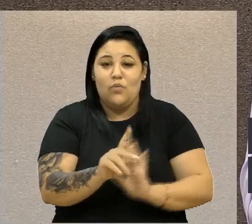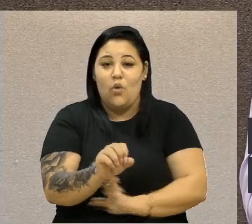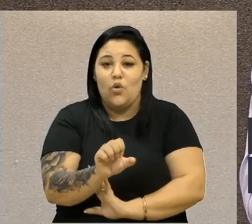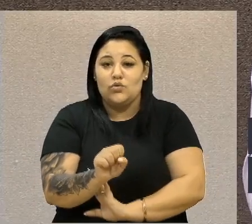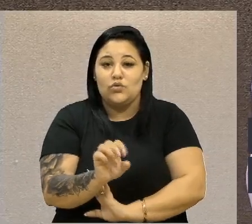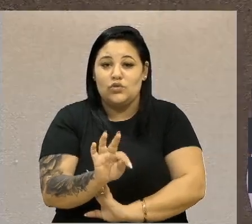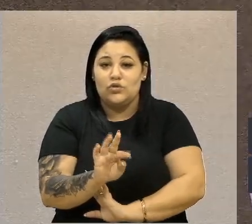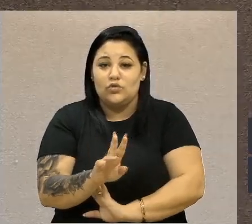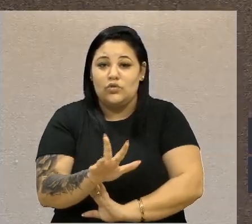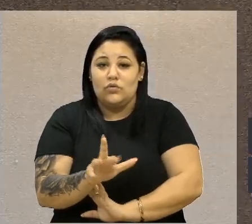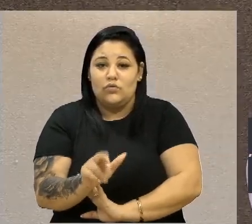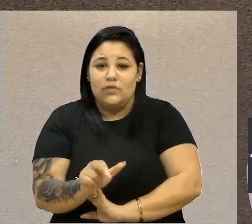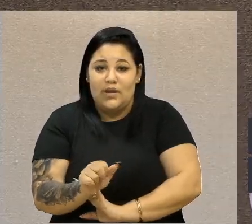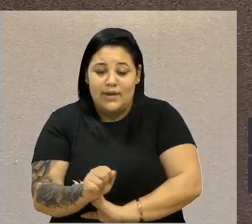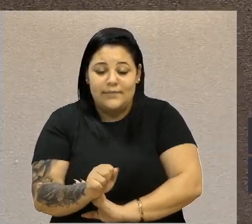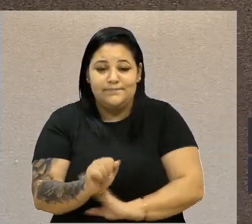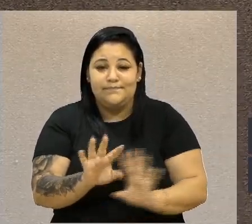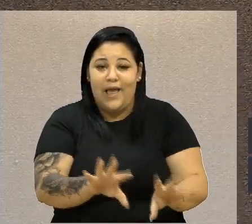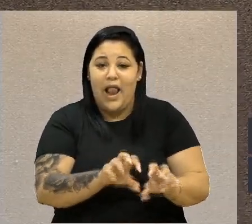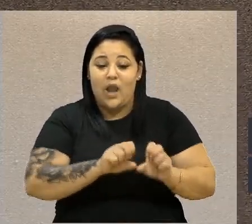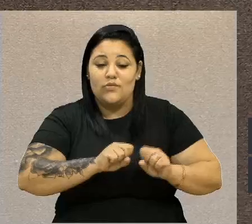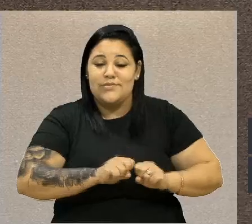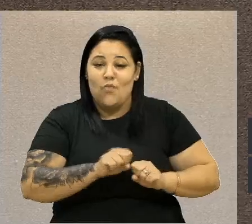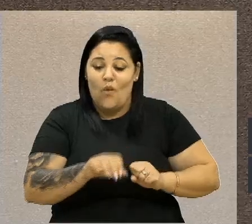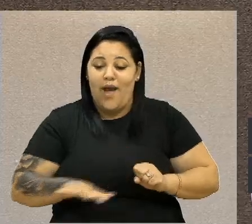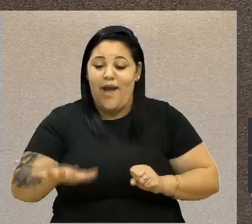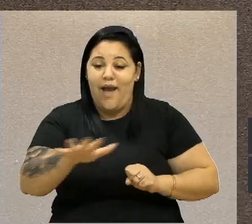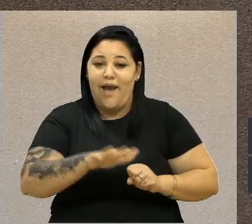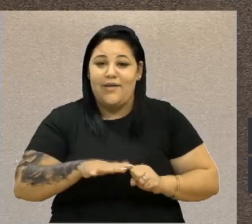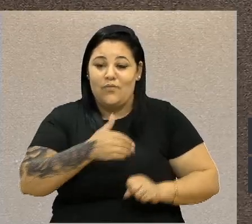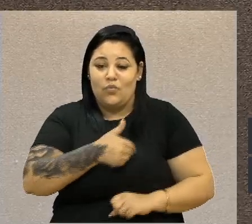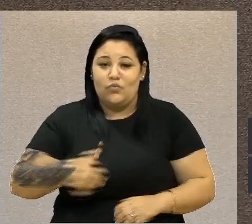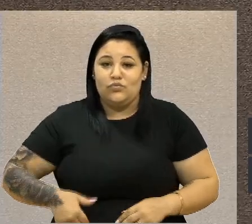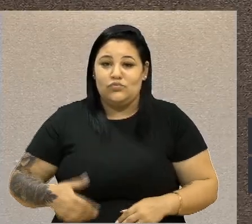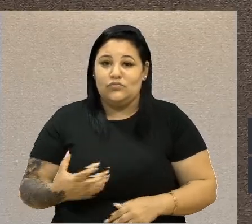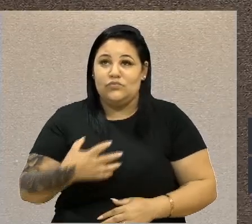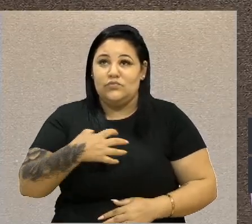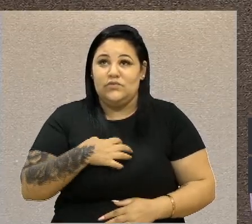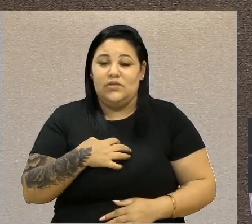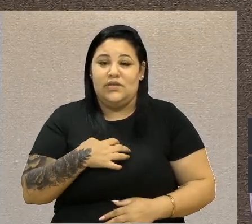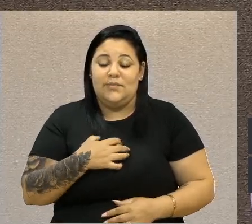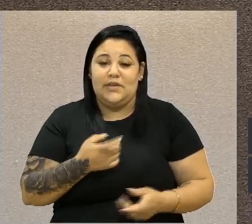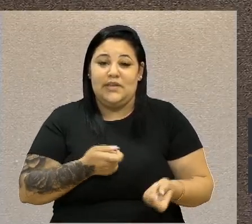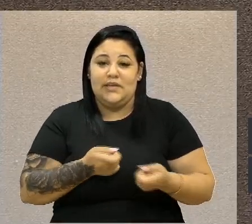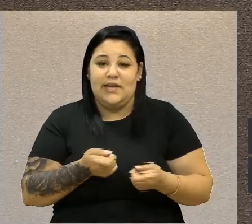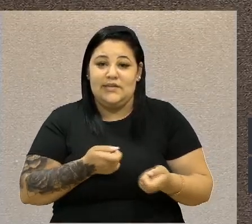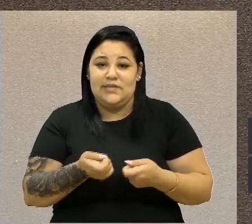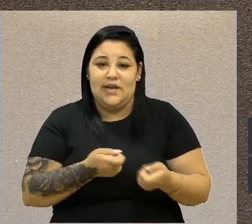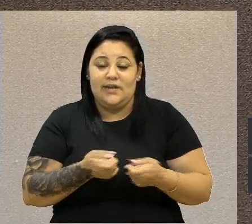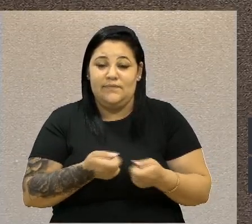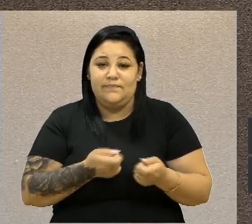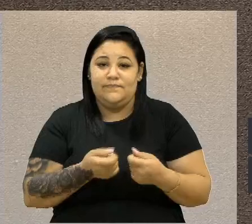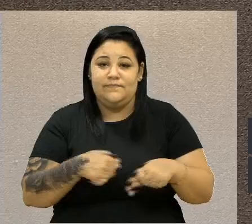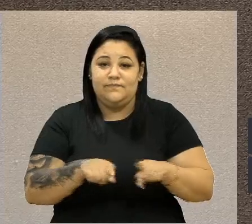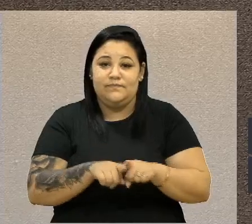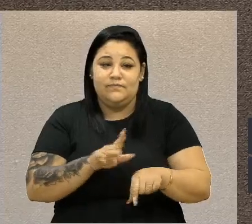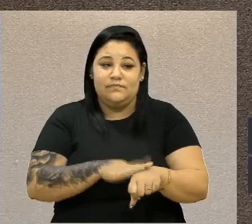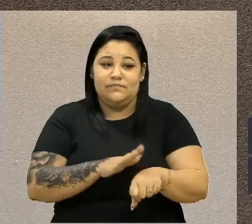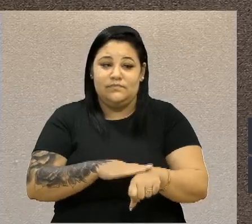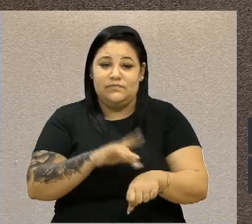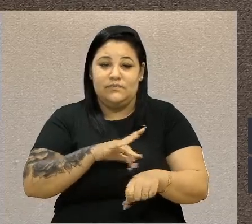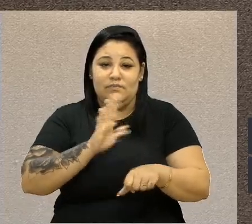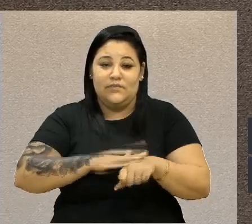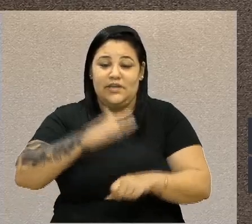município, adoção de áreas públicas, de forma que a iniciativa privada possa gerenciar isso. Esse modelo, com certeza, terá mais êxito do